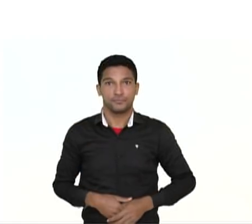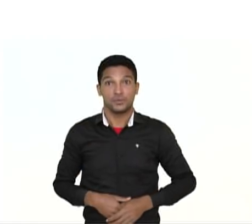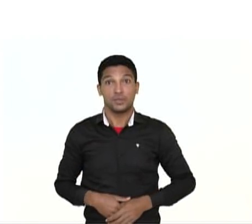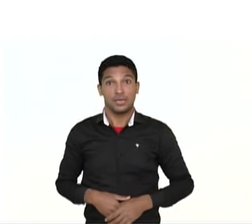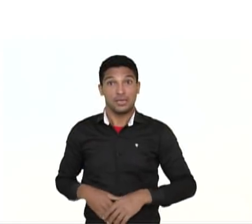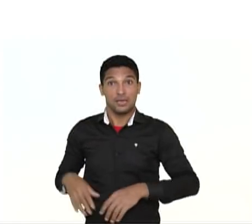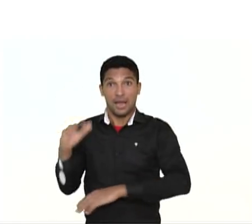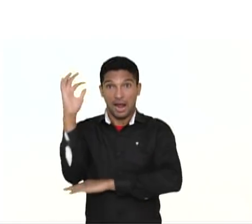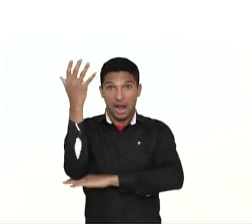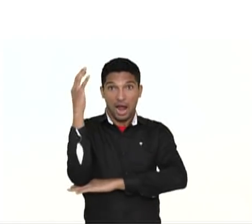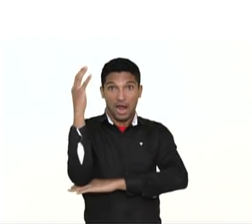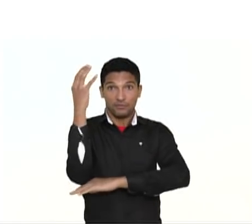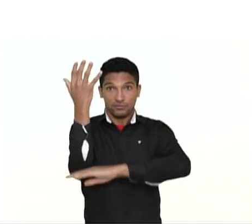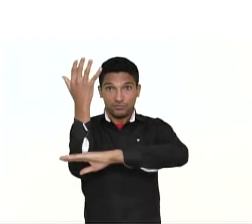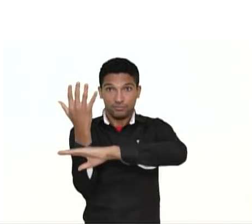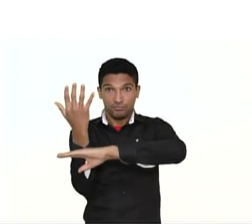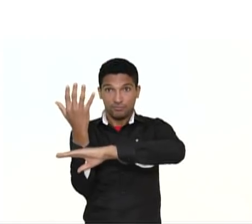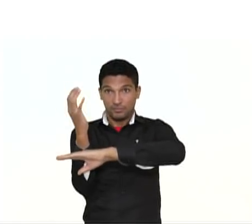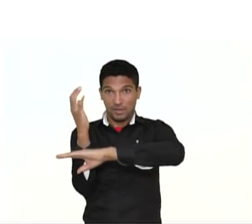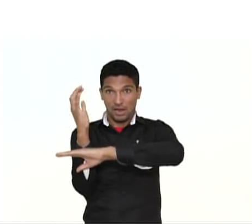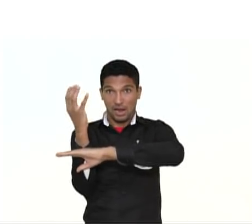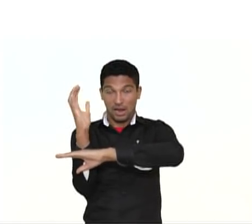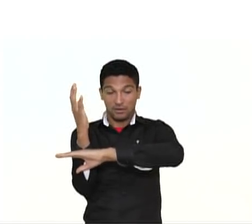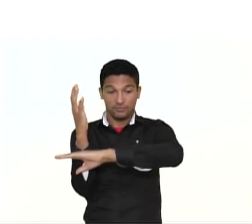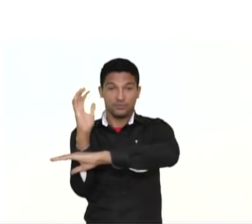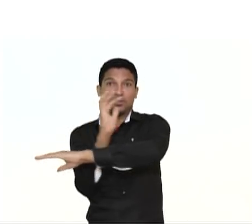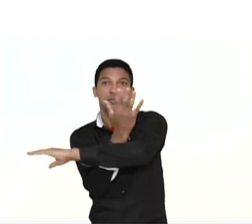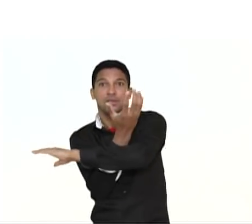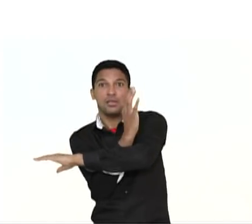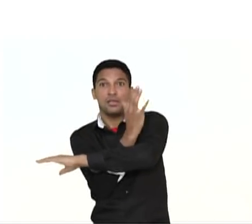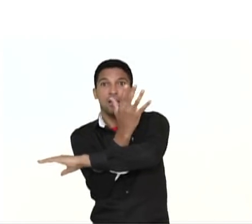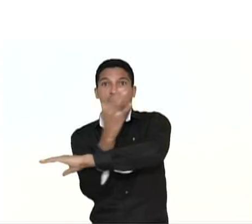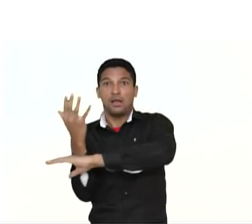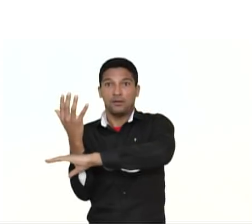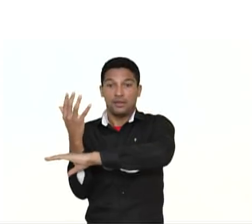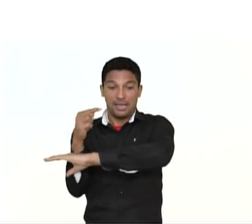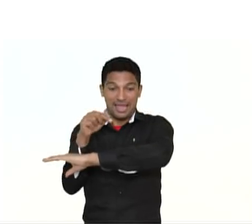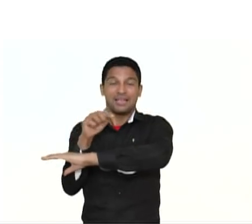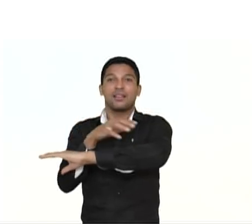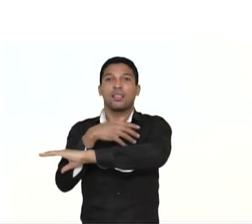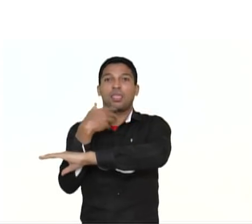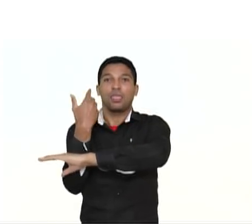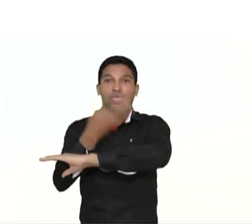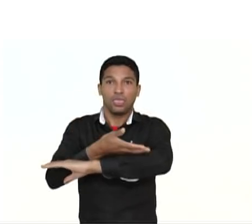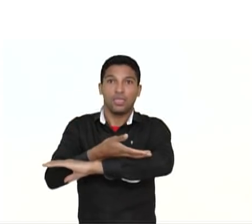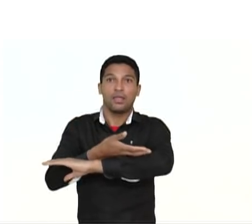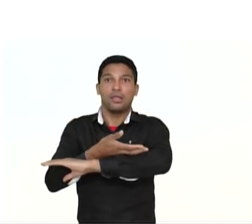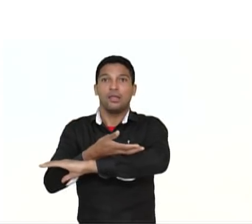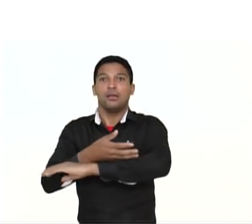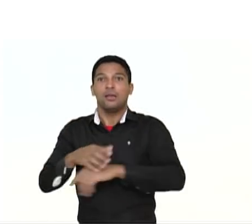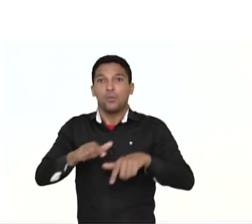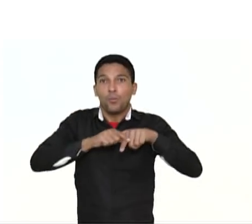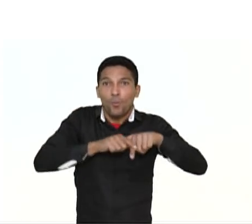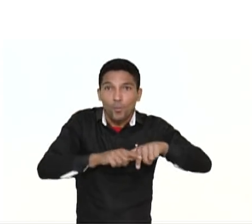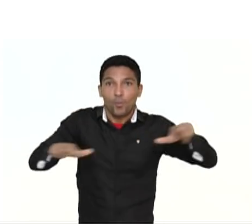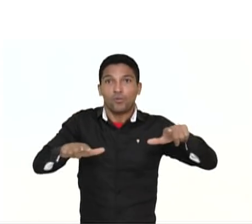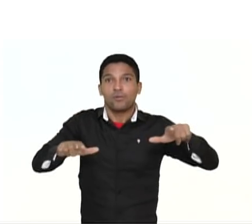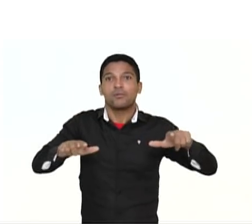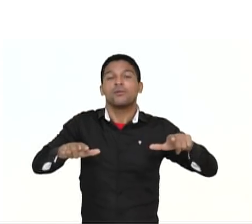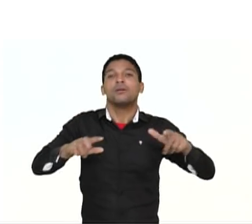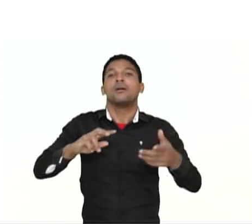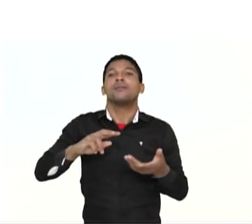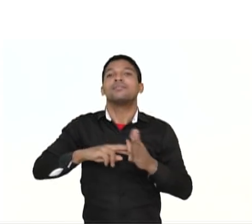eliminada, fica difícil manter um microclima úmido do subbosque, que ajuda a proteger as florestas tropicais